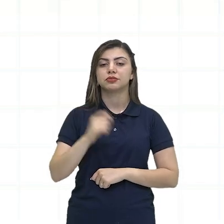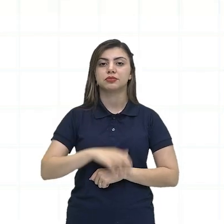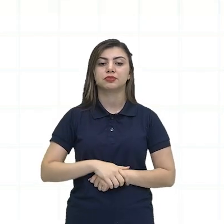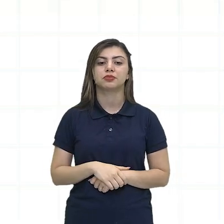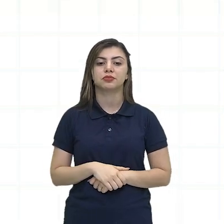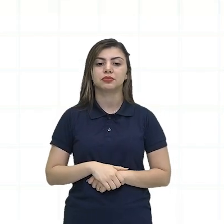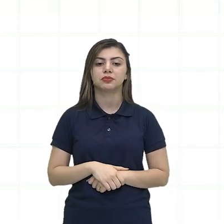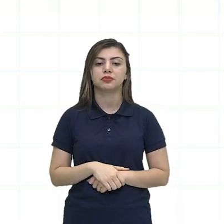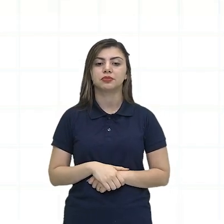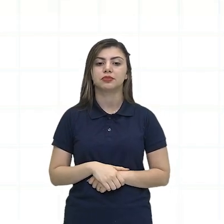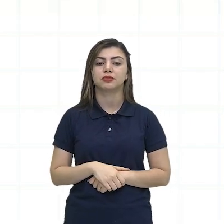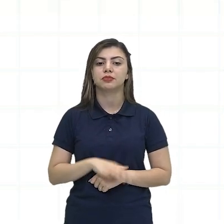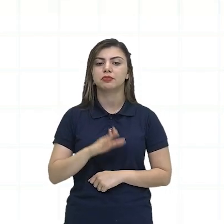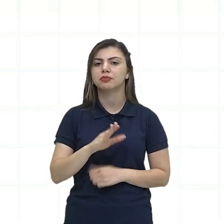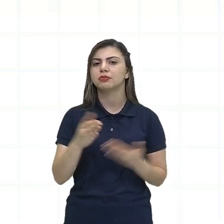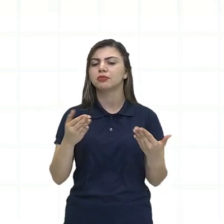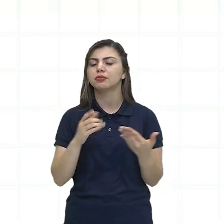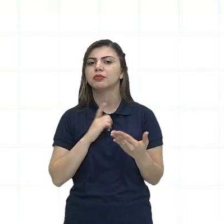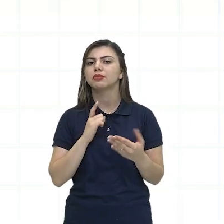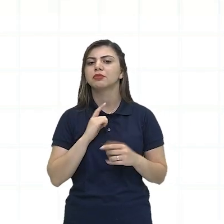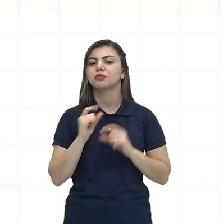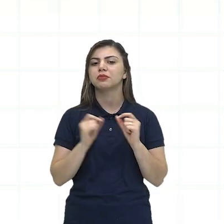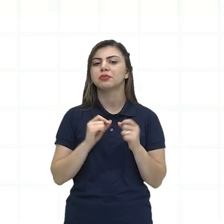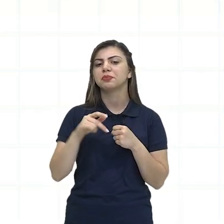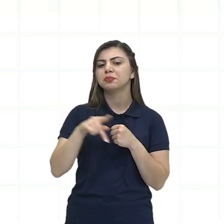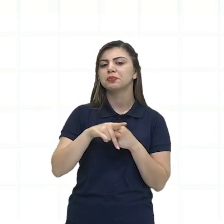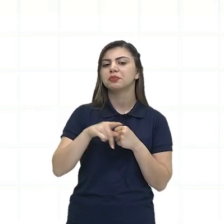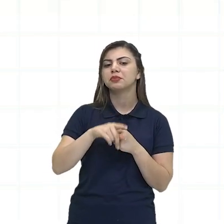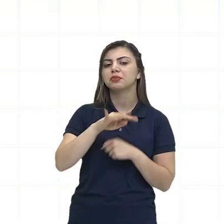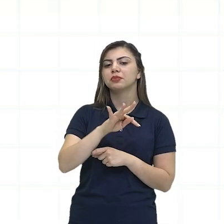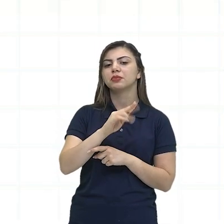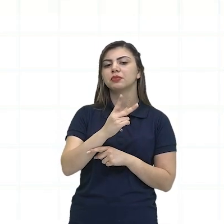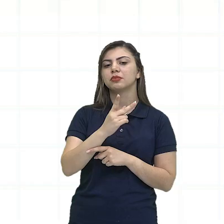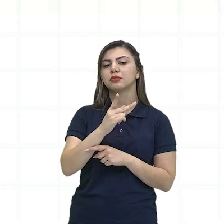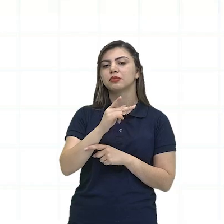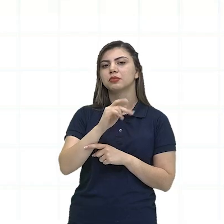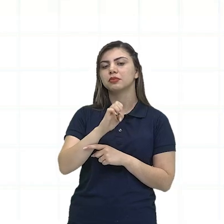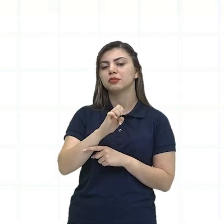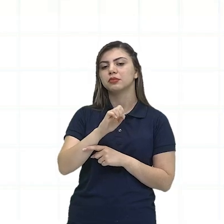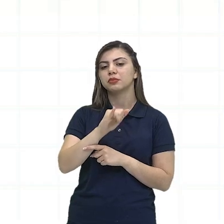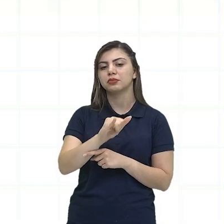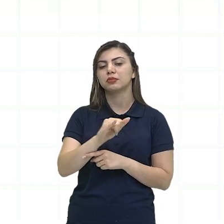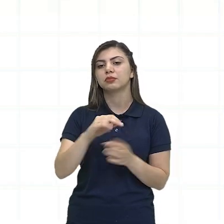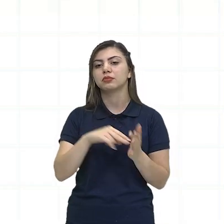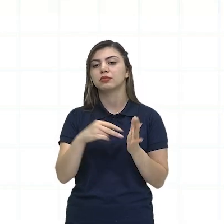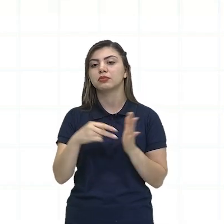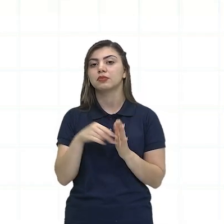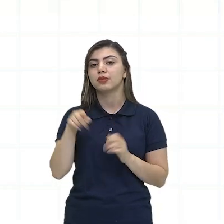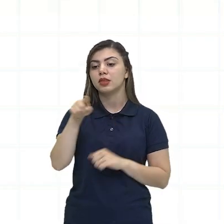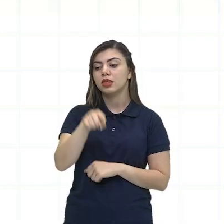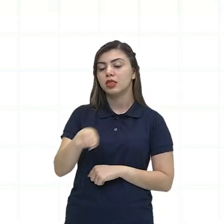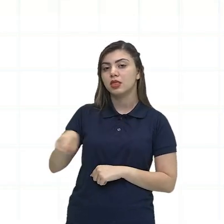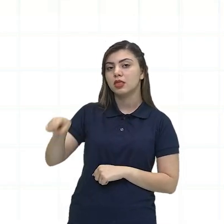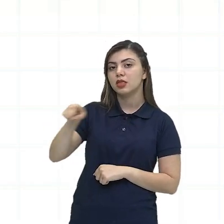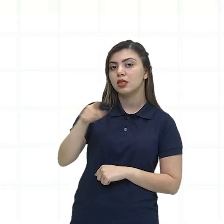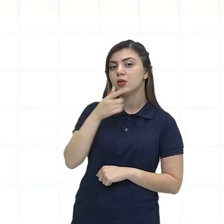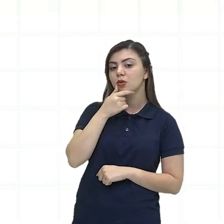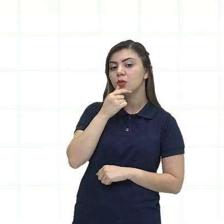tenho esse pronome aqui. Esse pronome significa eles ou elas.